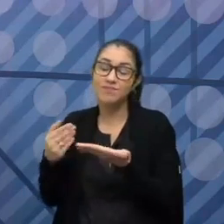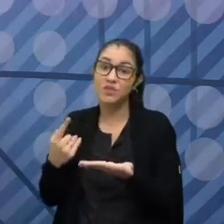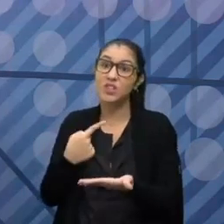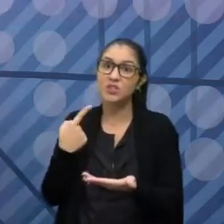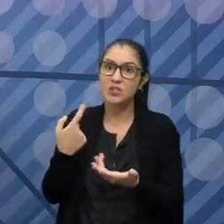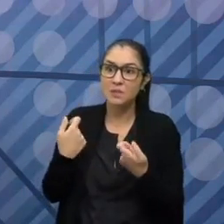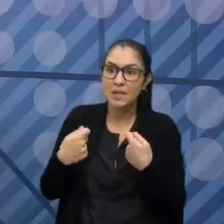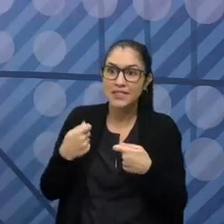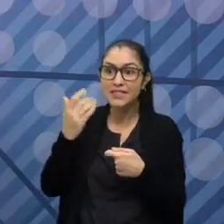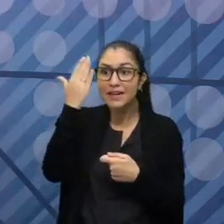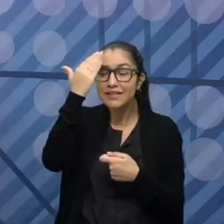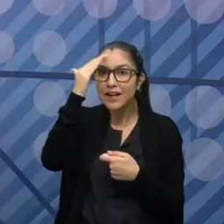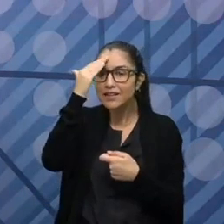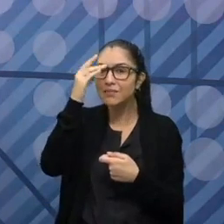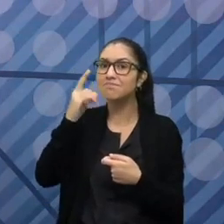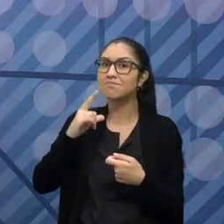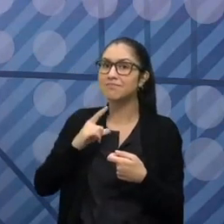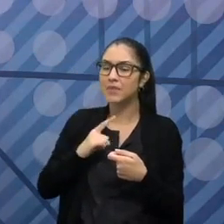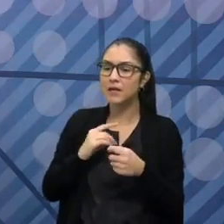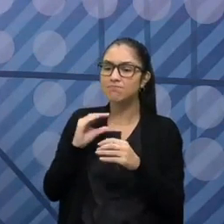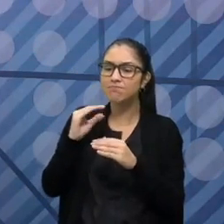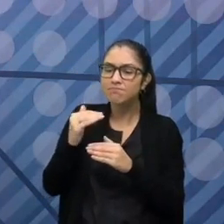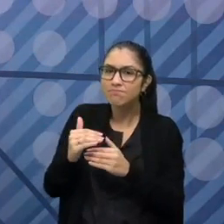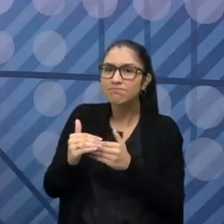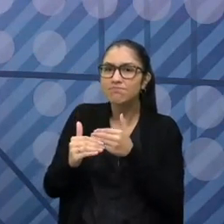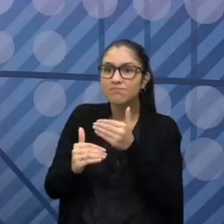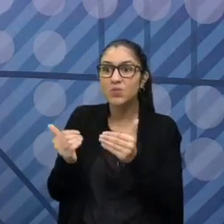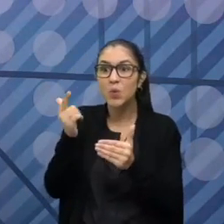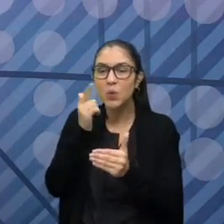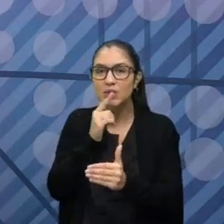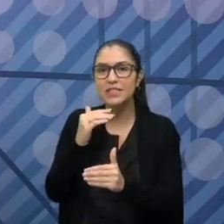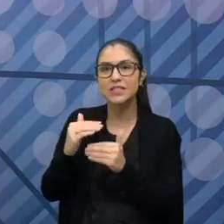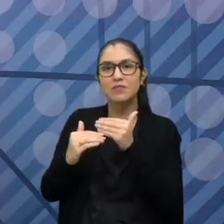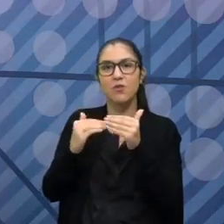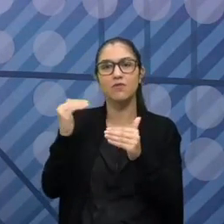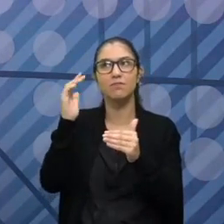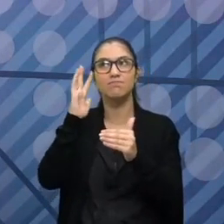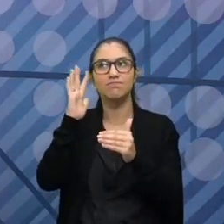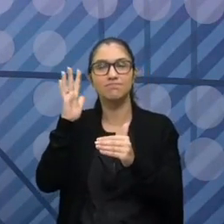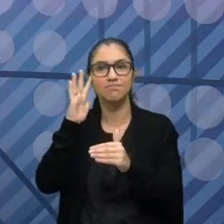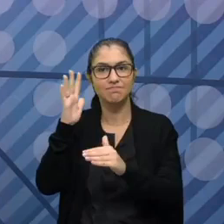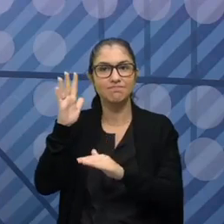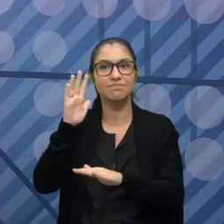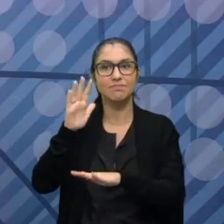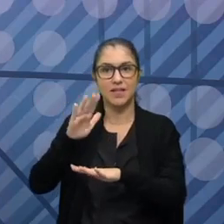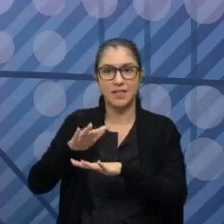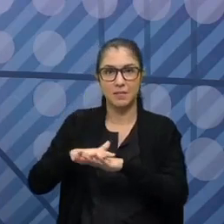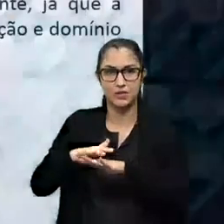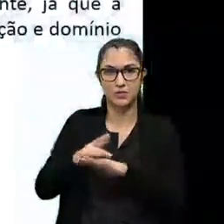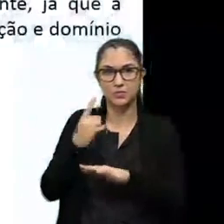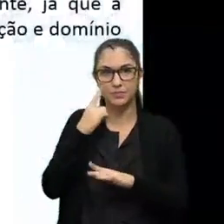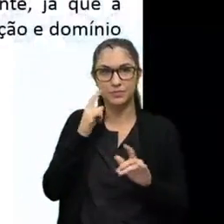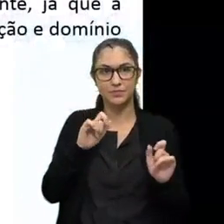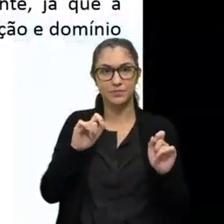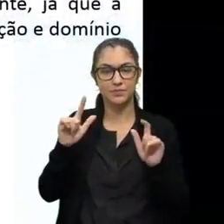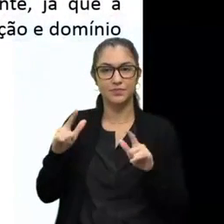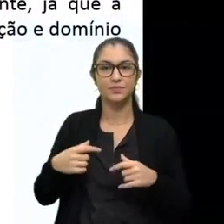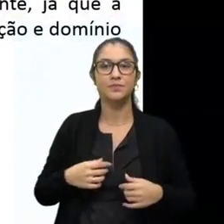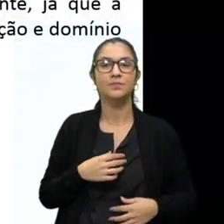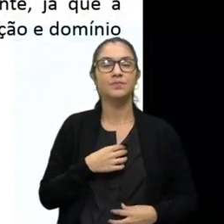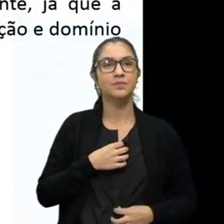precisamos compreender que existem passos para chegarmos e desenvolvermos o raciocínio matemático, ok? Então, olha lá a imagem